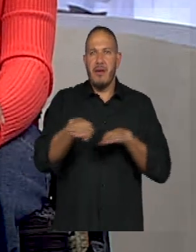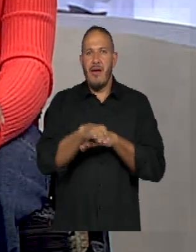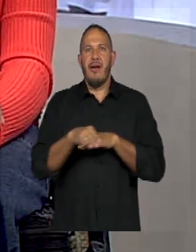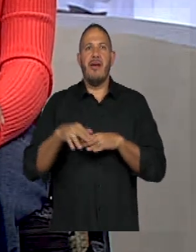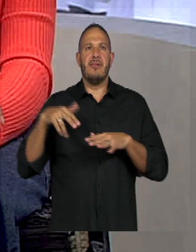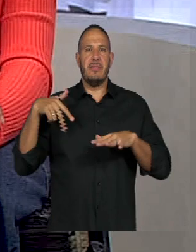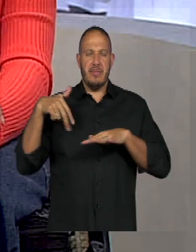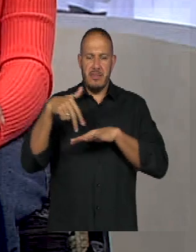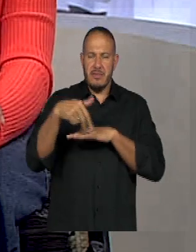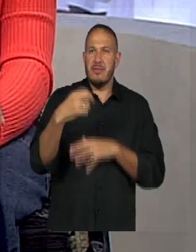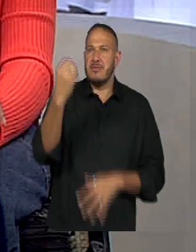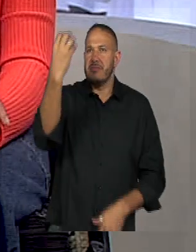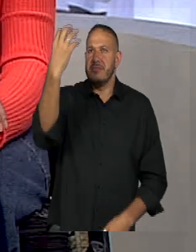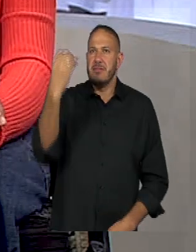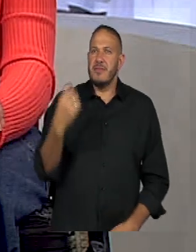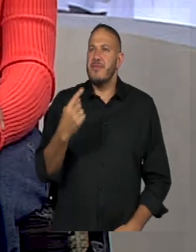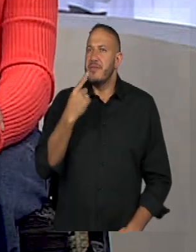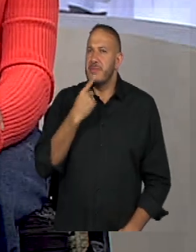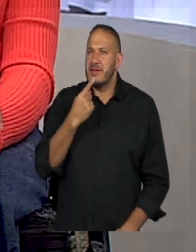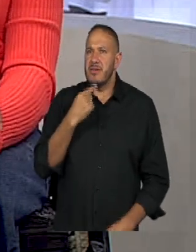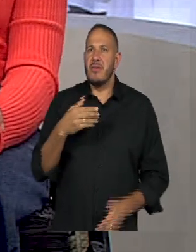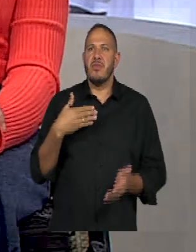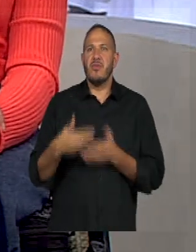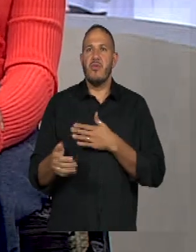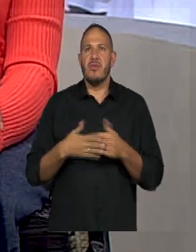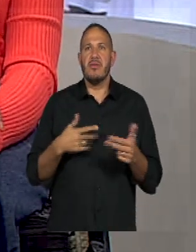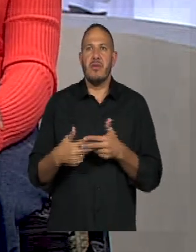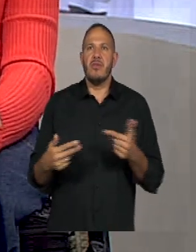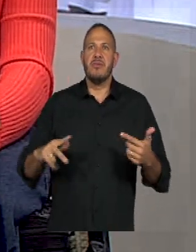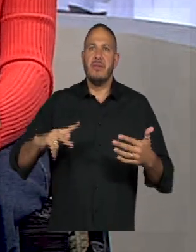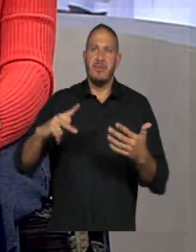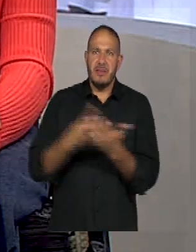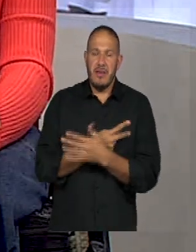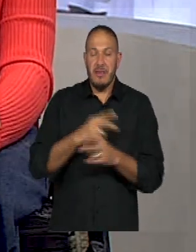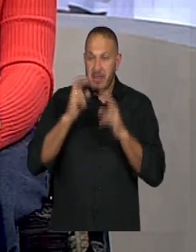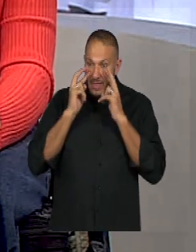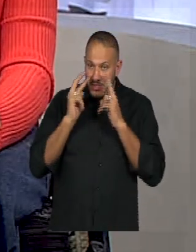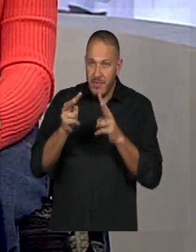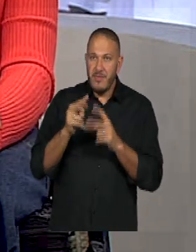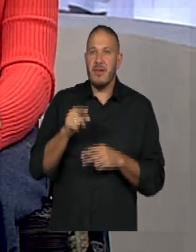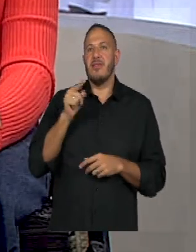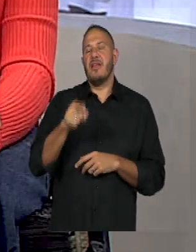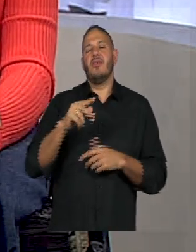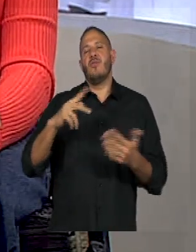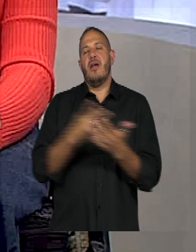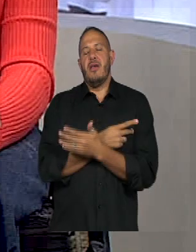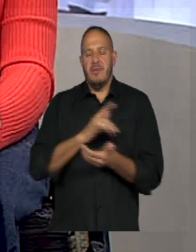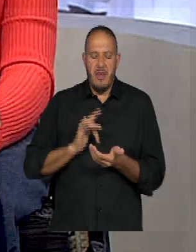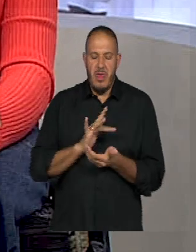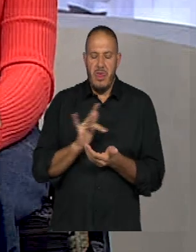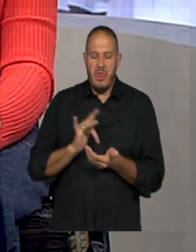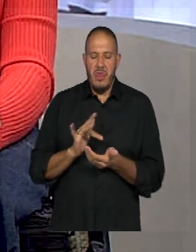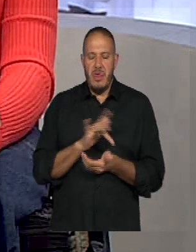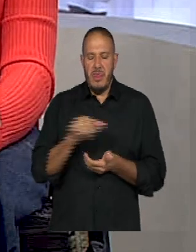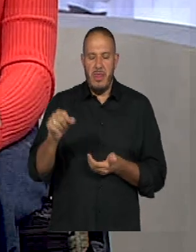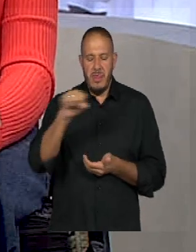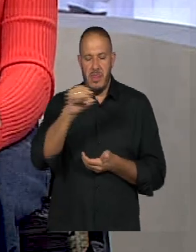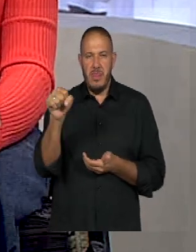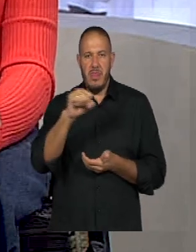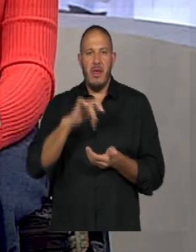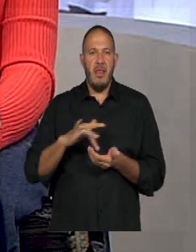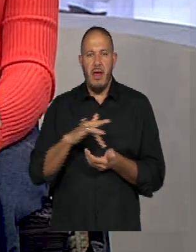farol vermelho, seja qualquer coisa de errado que você vê no trânsito, está ali a causa, é o celular e os caras